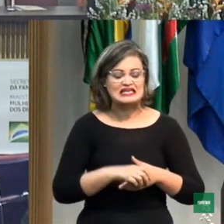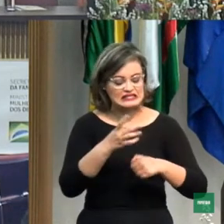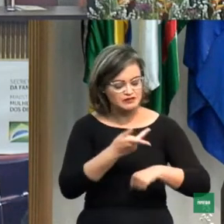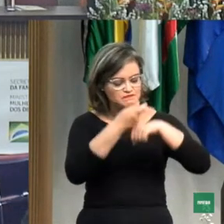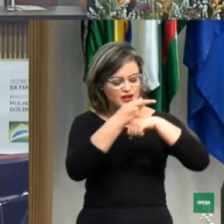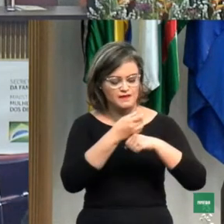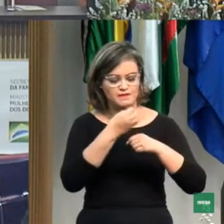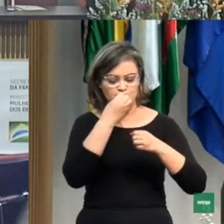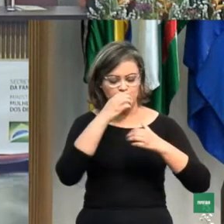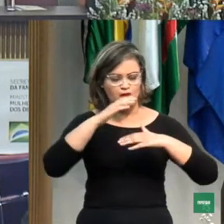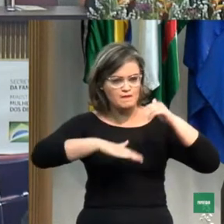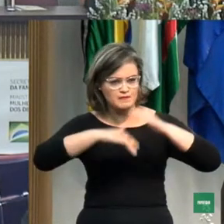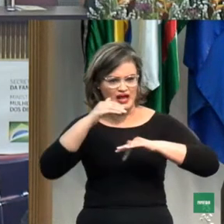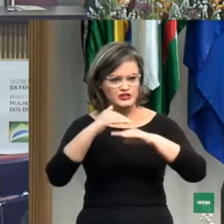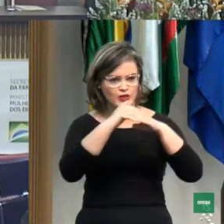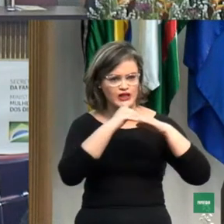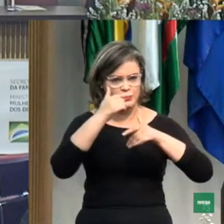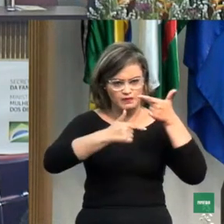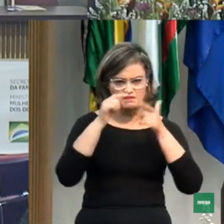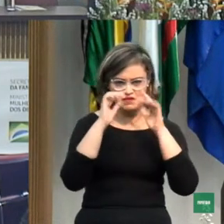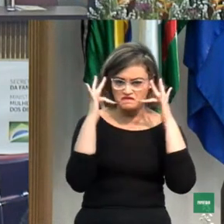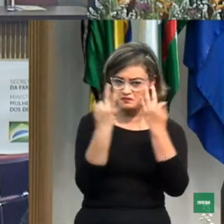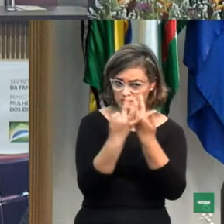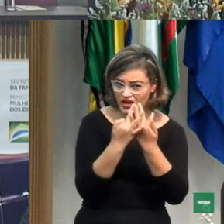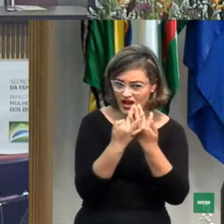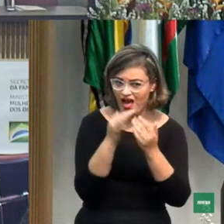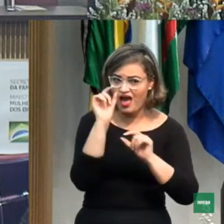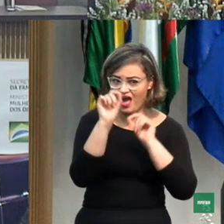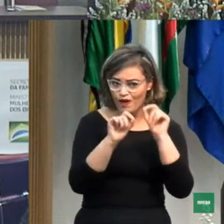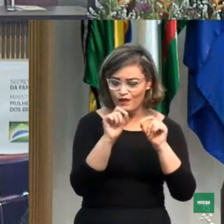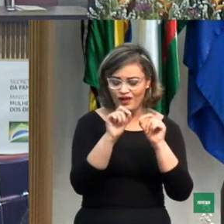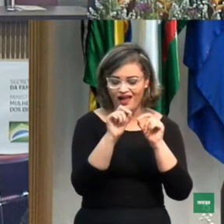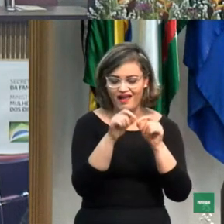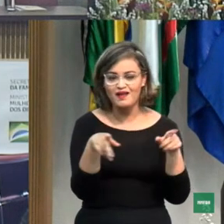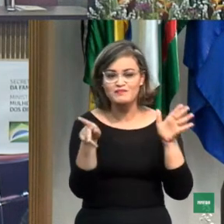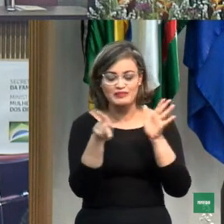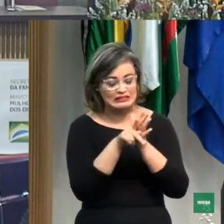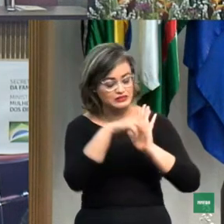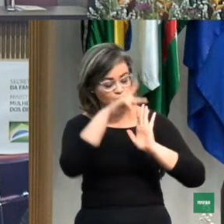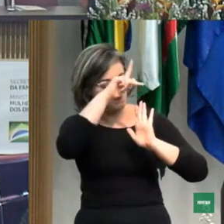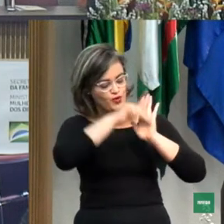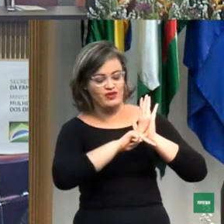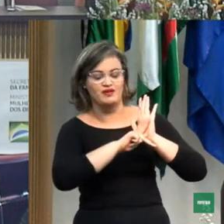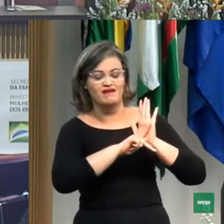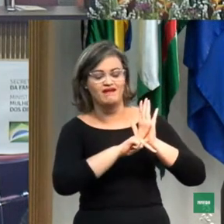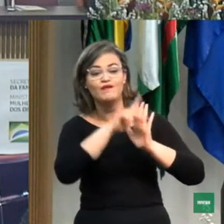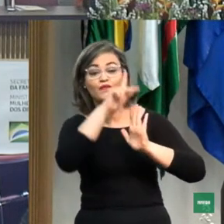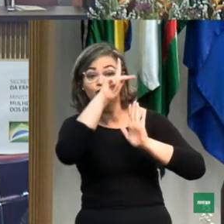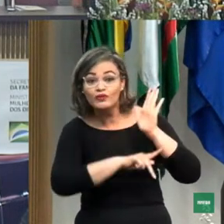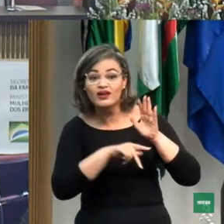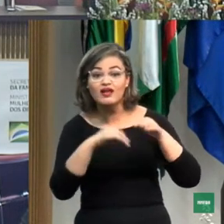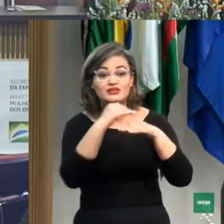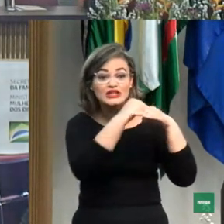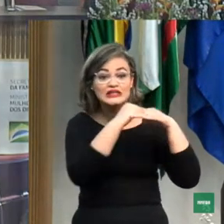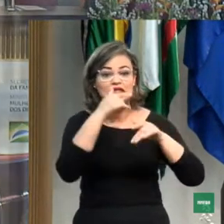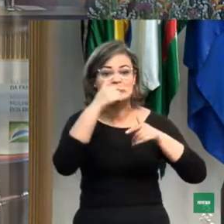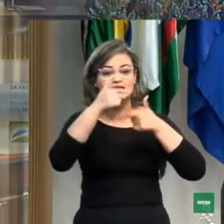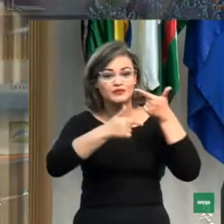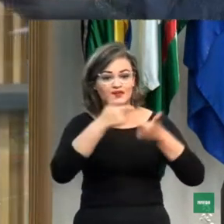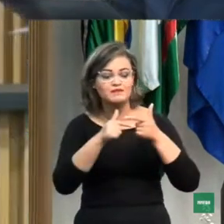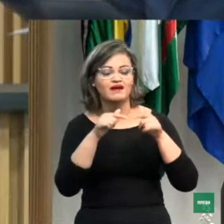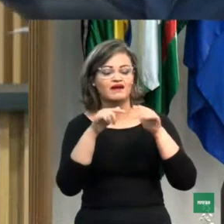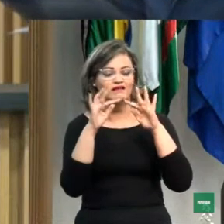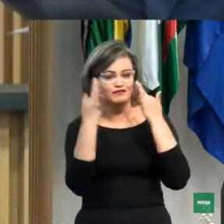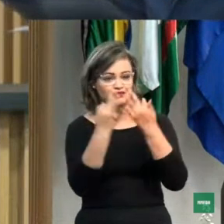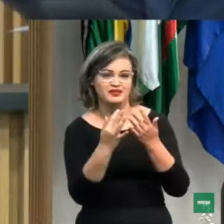Equilíbrio Trabalho-Família, ele é um componente de um programa, o Programa de Equilíbrio Trabalho-Família. que se